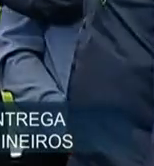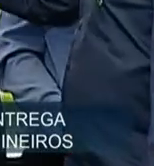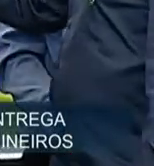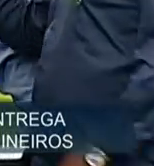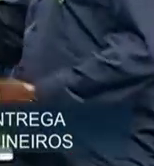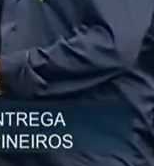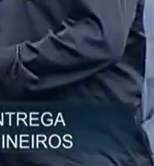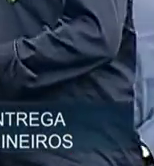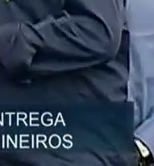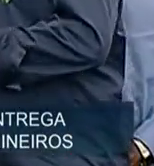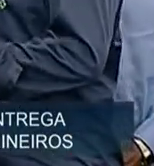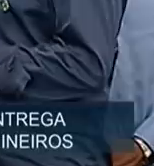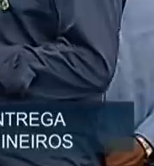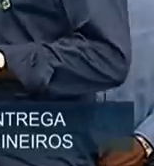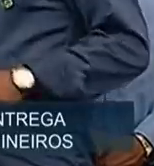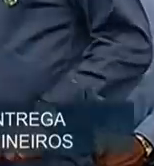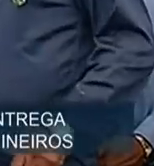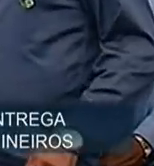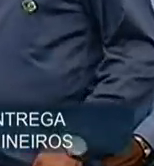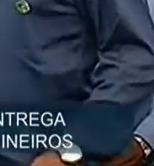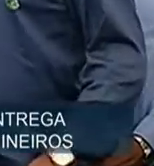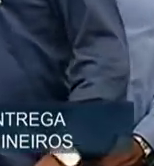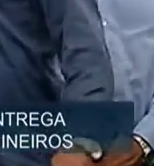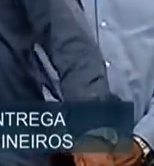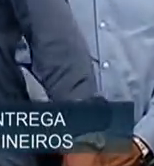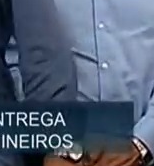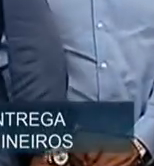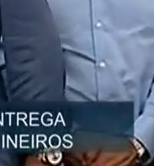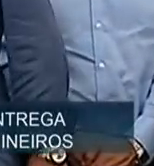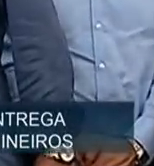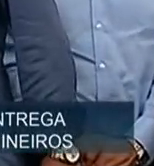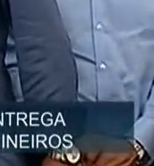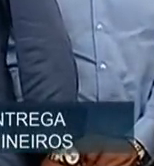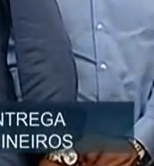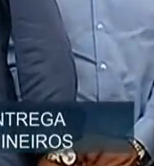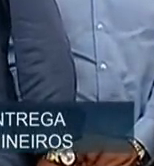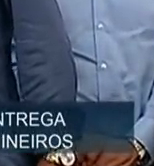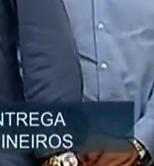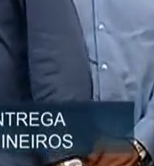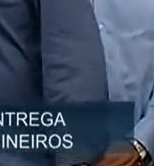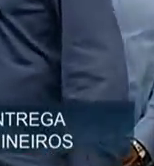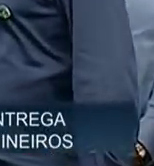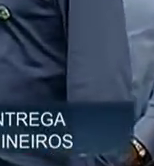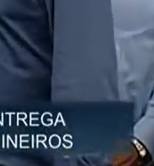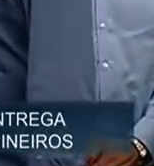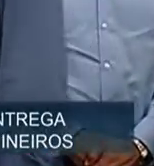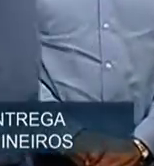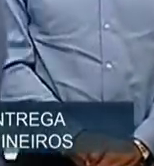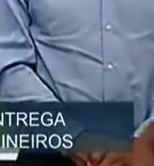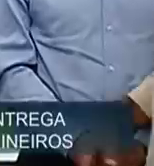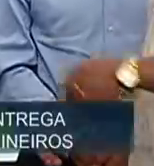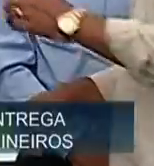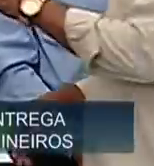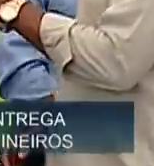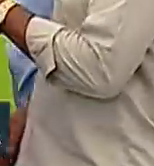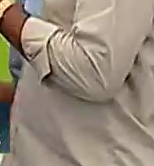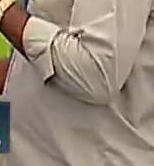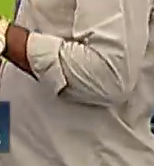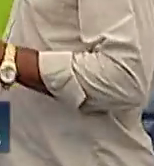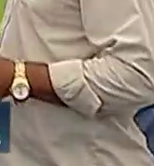do TR uma outra vez do TR uma outra vez do